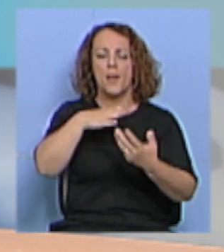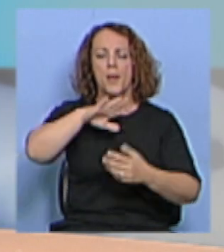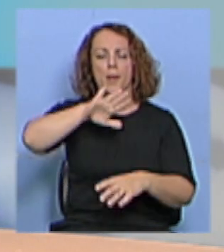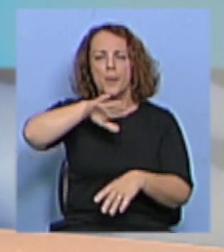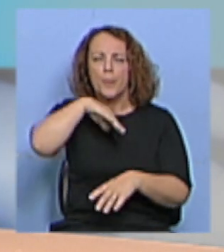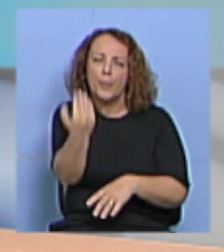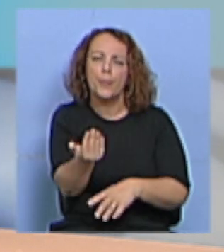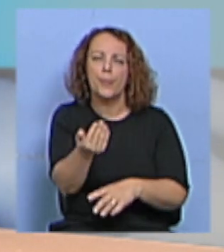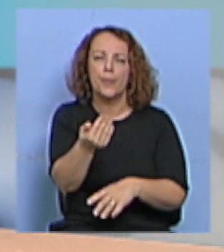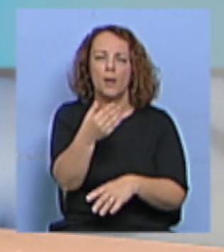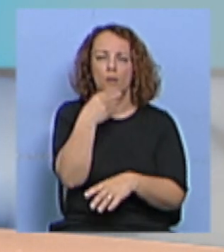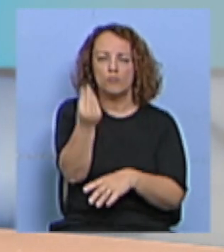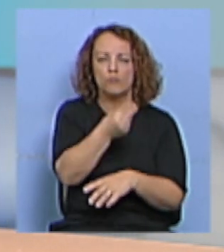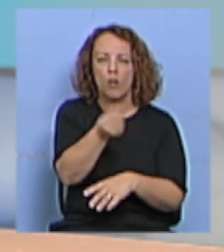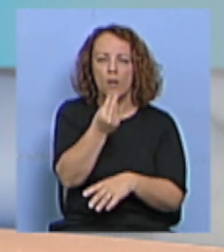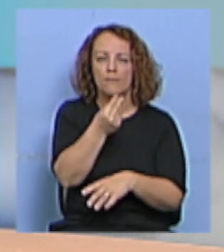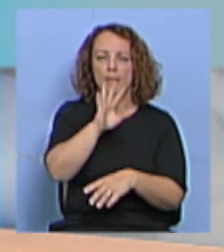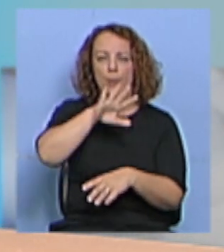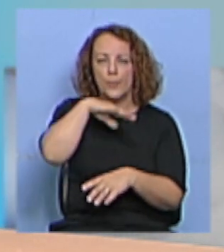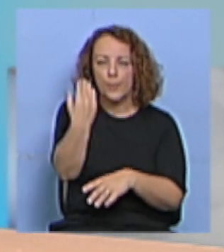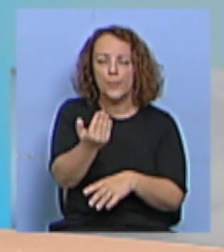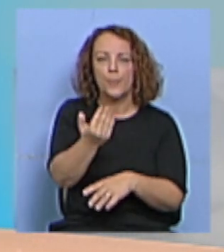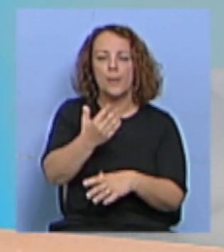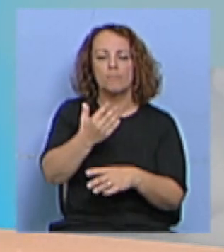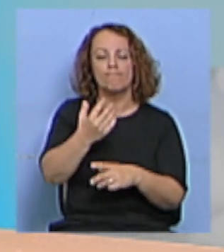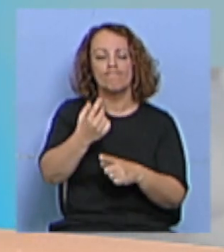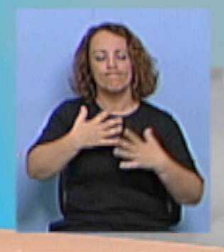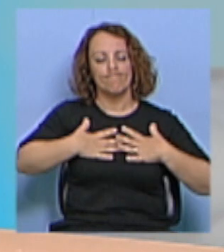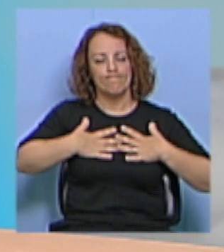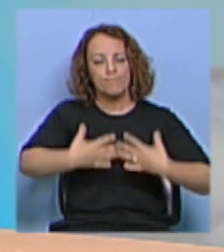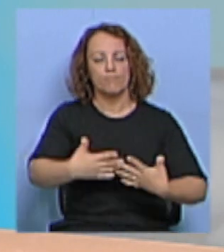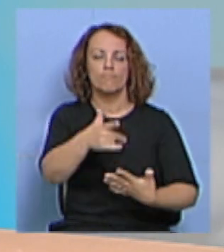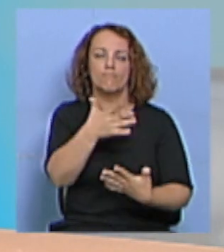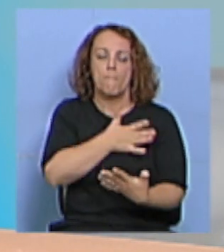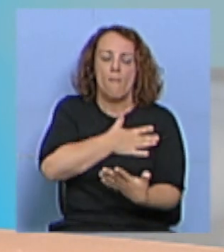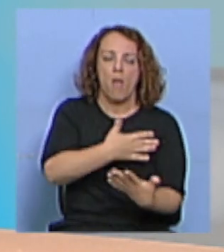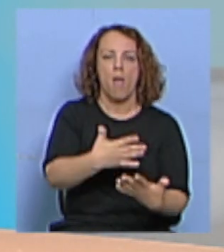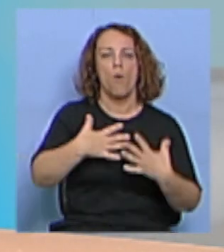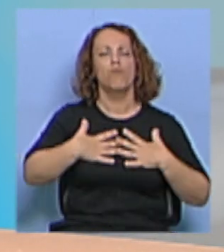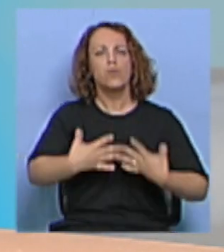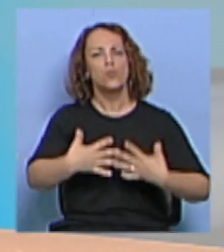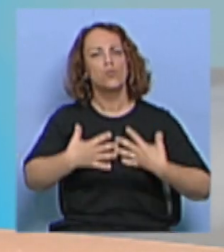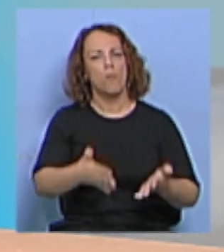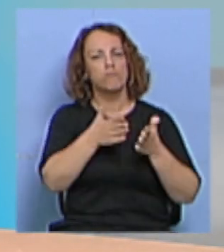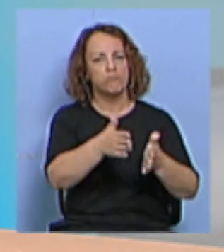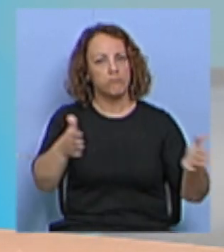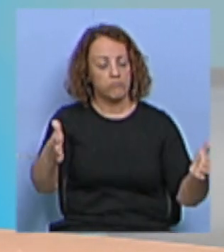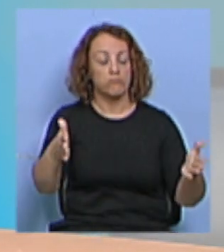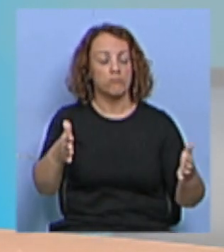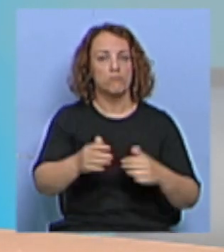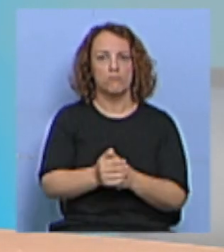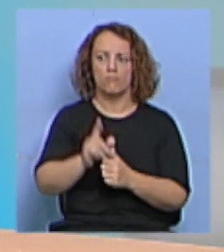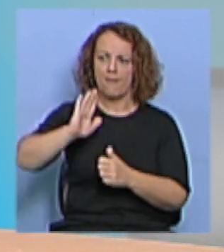dos jovens por iniciativas de voluntariado, e tem sido um fenómeno também nos